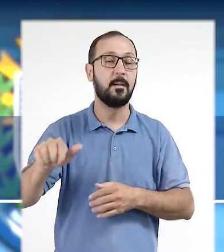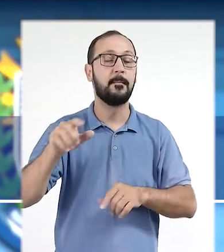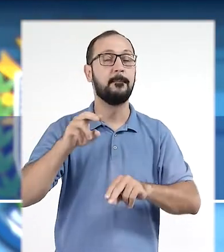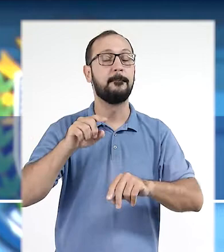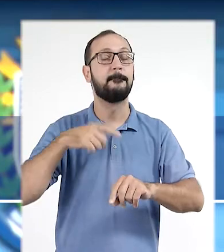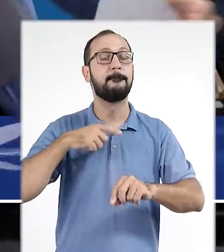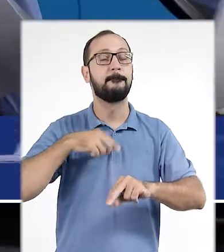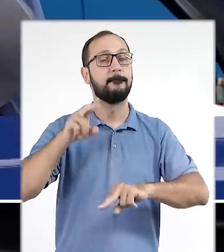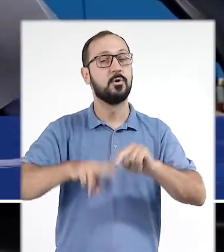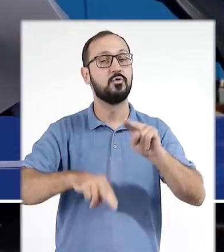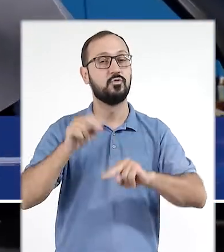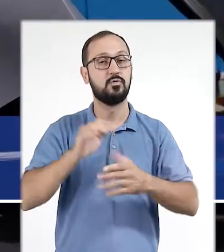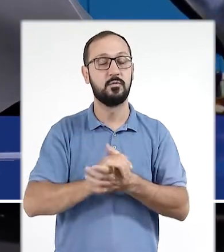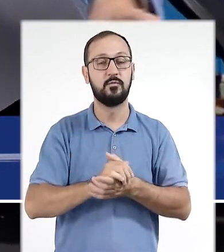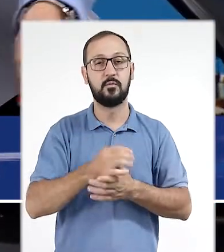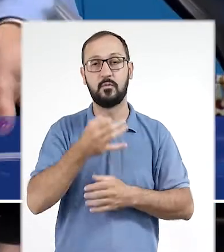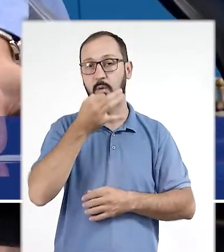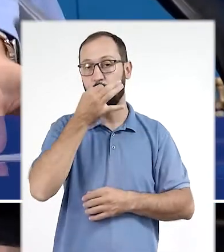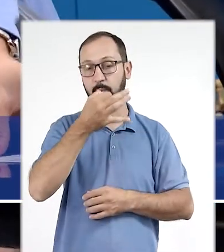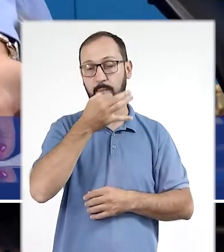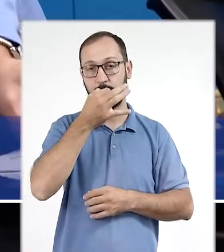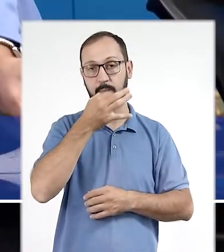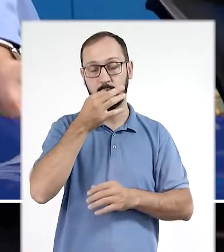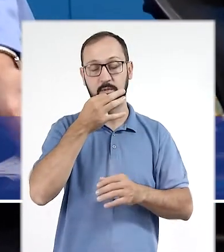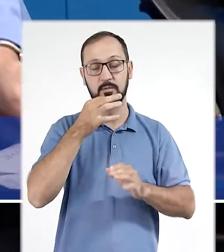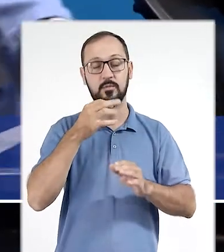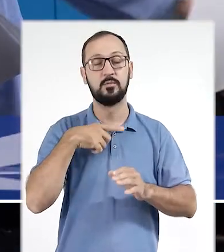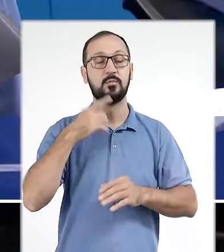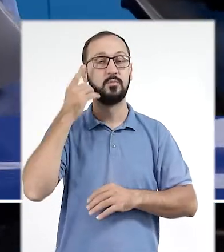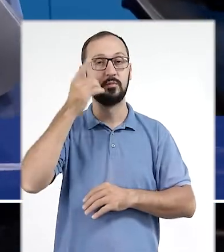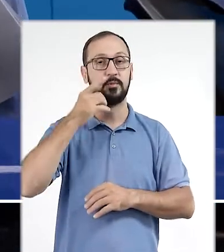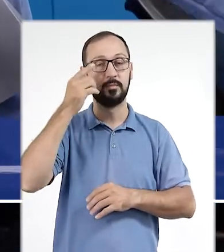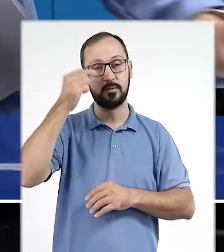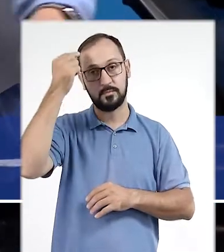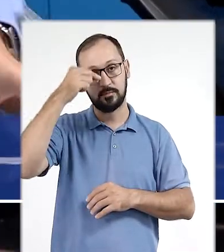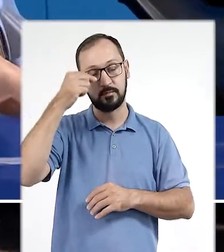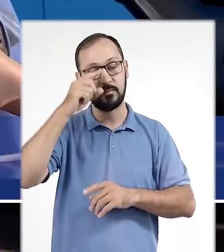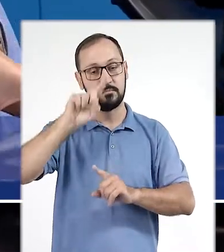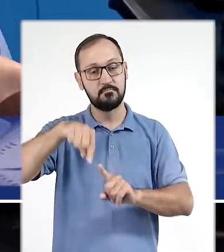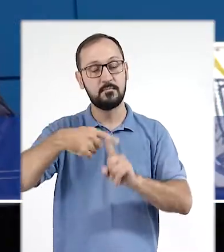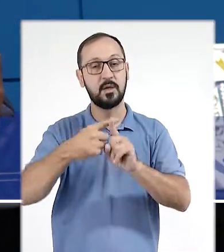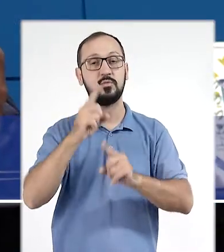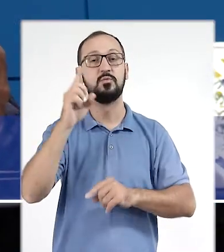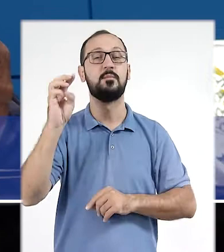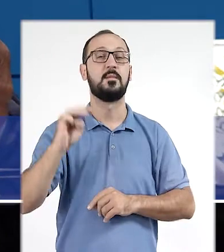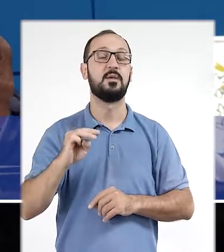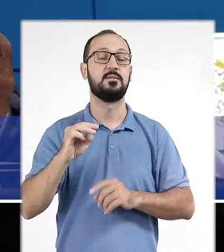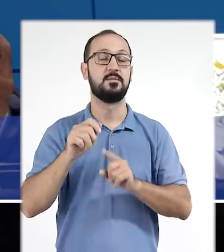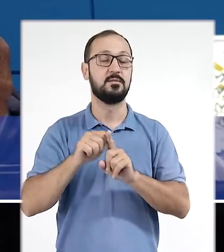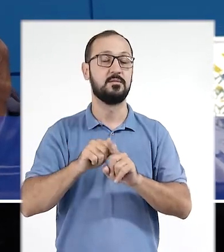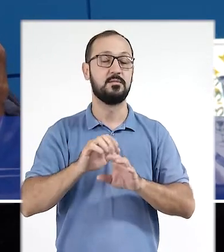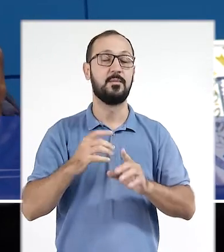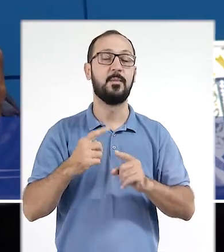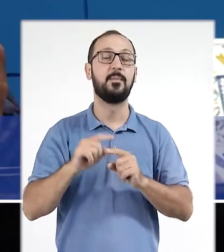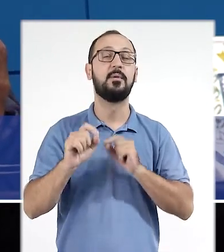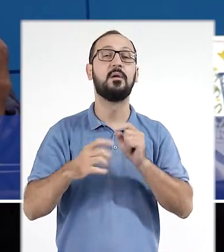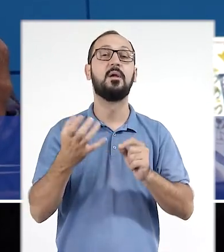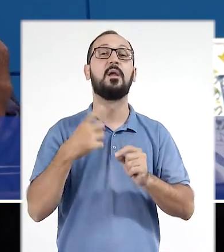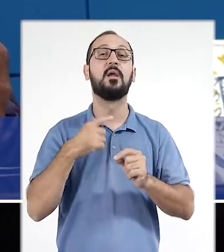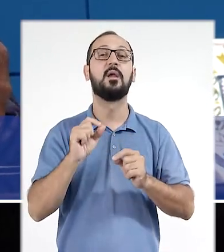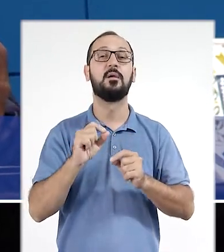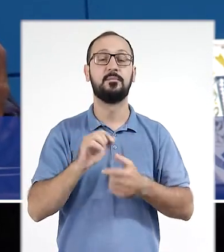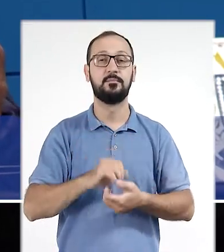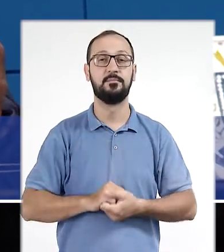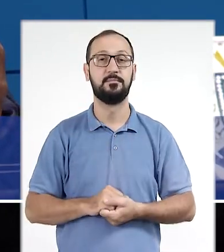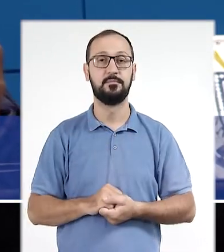até junho. Foi proposta de Zé Teixeira, do Democratas, que um mês extra fosse concedido aos contribuintes que aderirem à liquidação